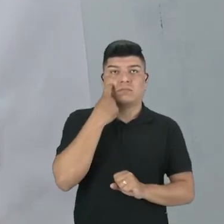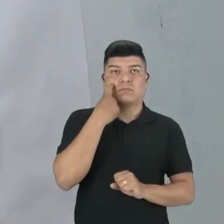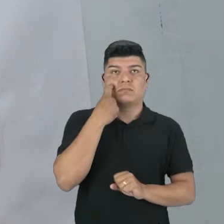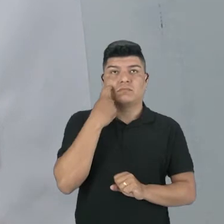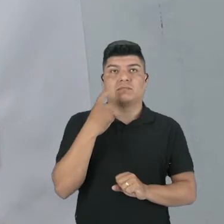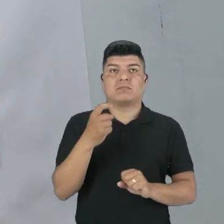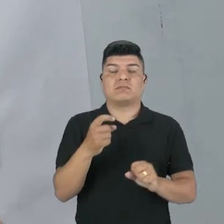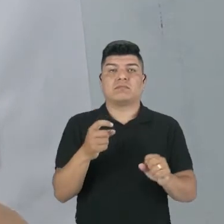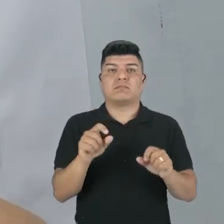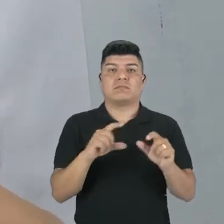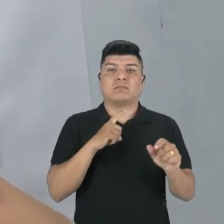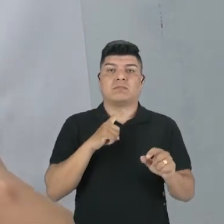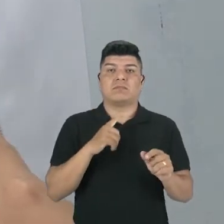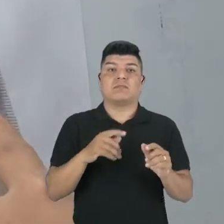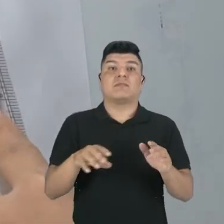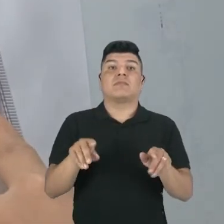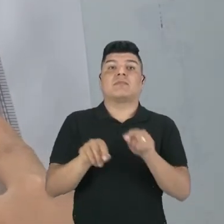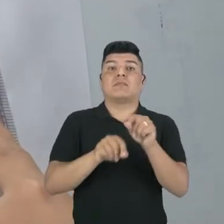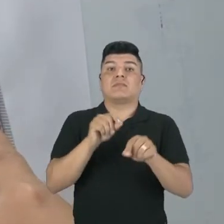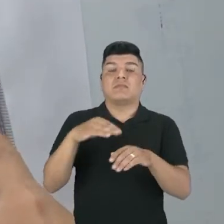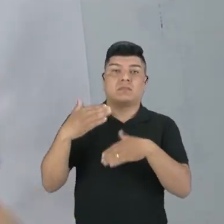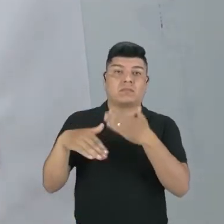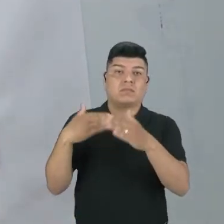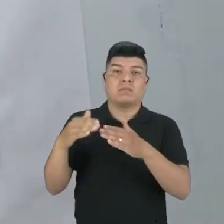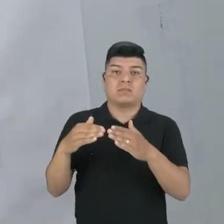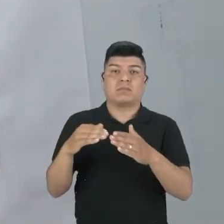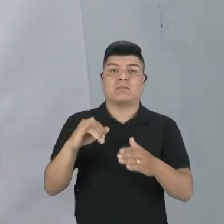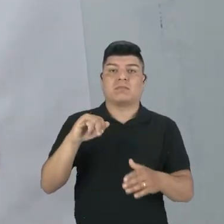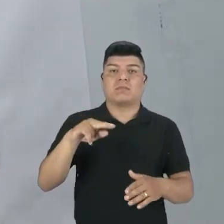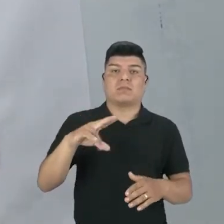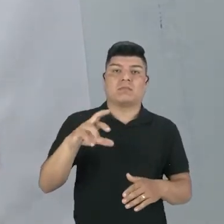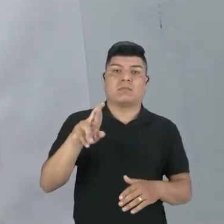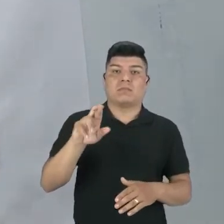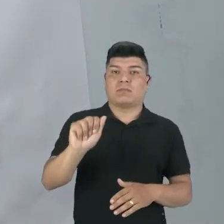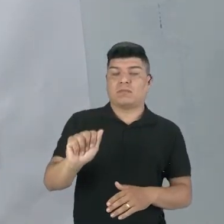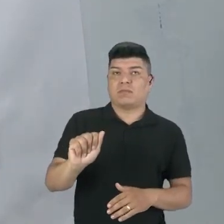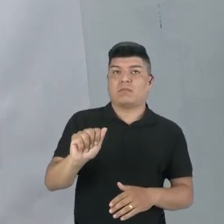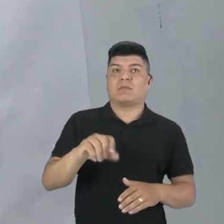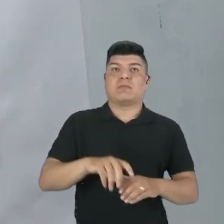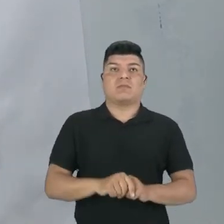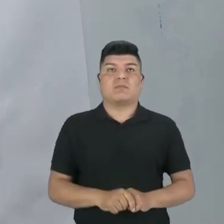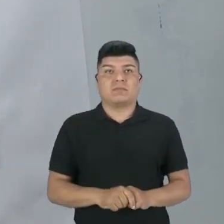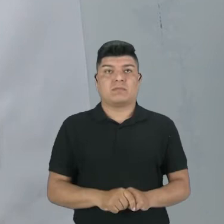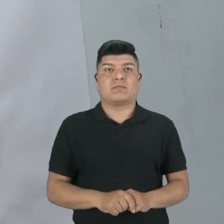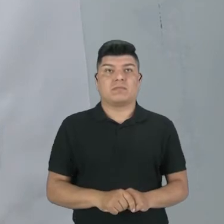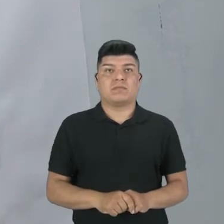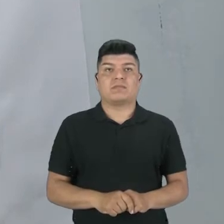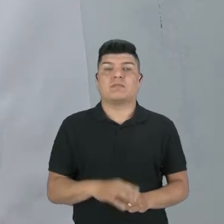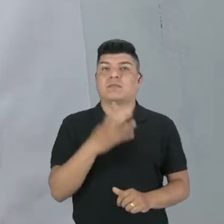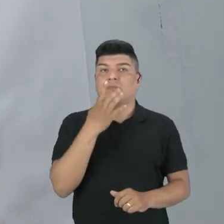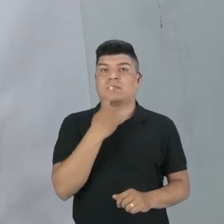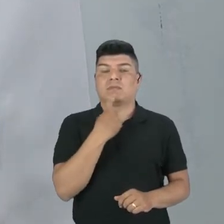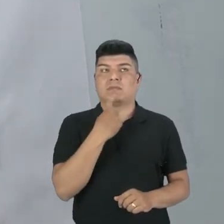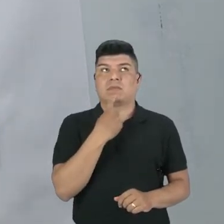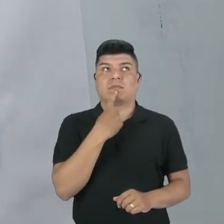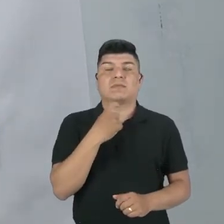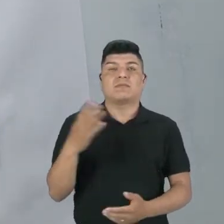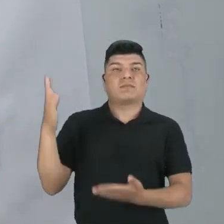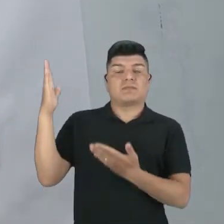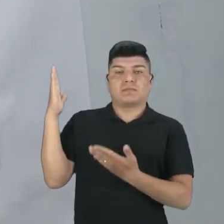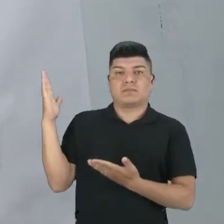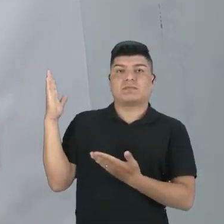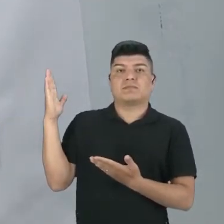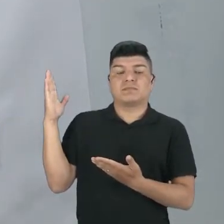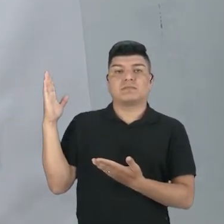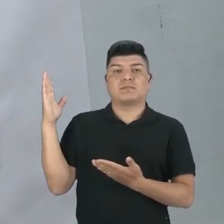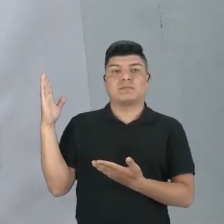Terras quilombolas tituladas em processo no INCRA, ó. Terras quilombolas em processo é essa parte vermelha. Está distribuído dessa